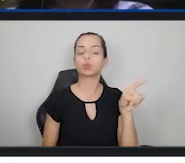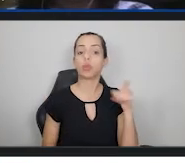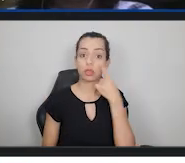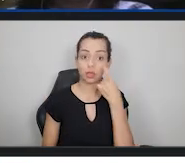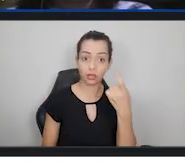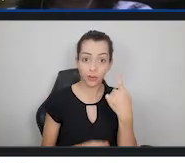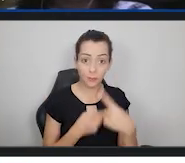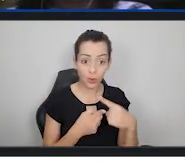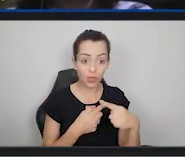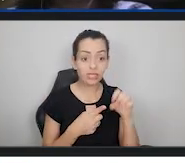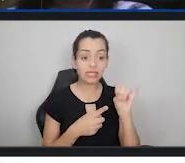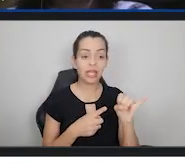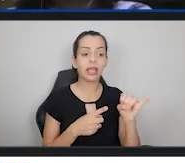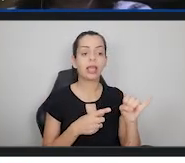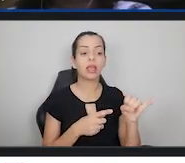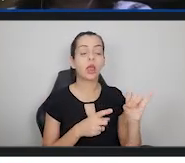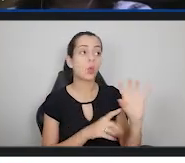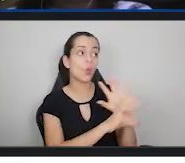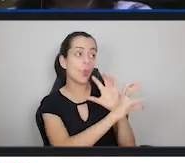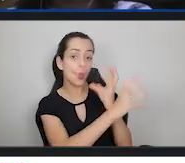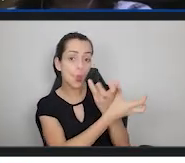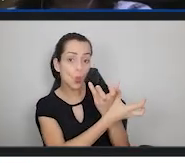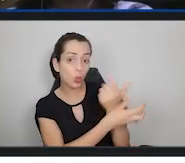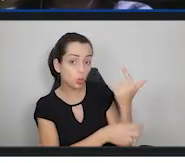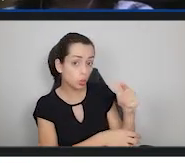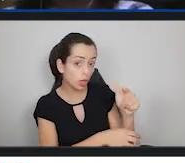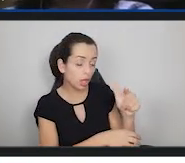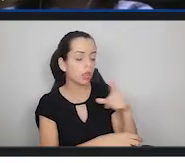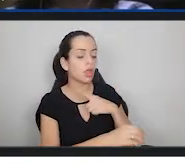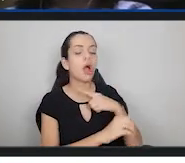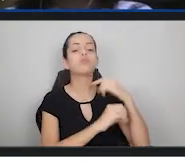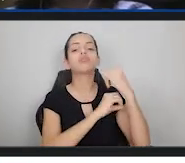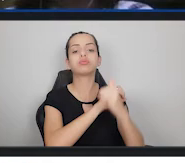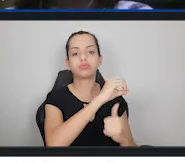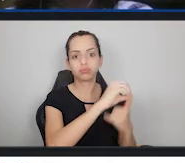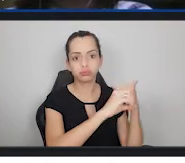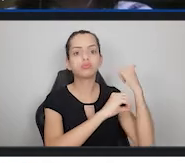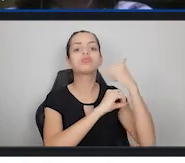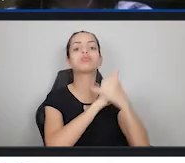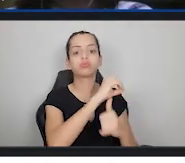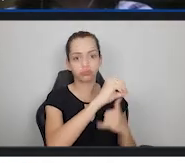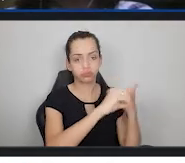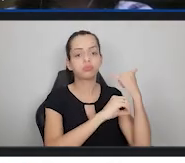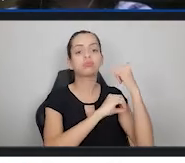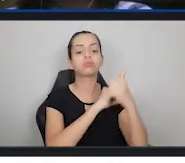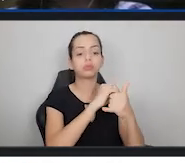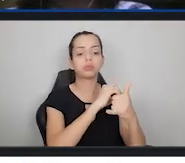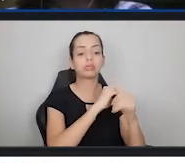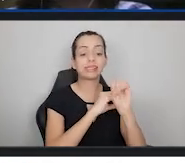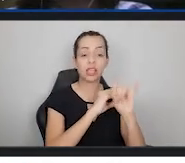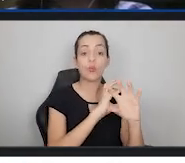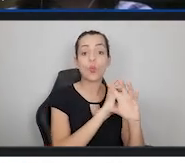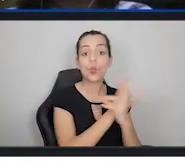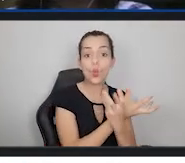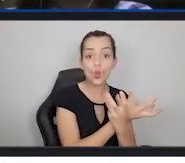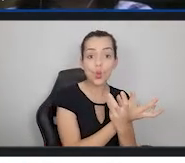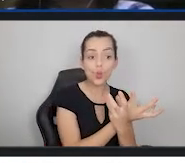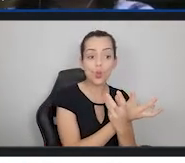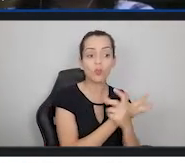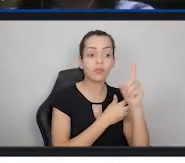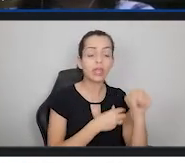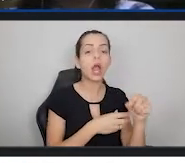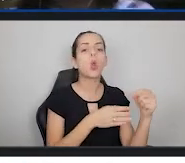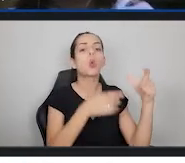época, tinha um problema sério de tensão no horário de ponta, esse efeito aqui ele foi interessante naquele momento, porque aquela